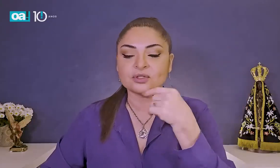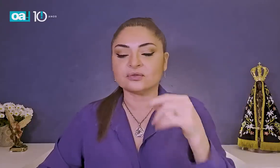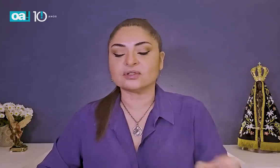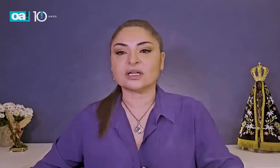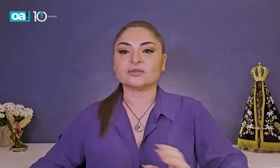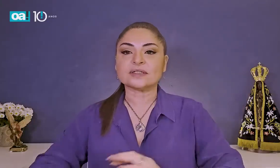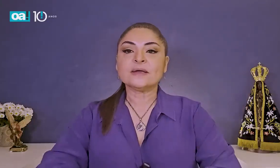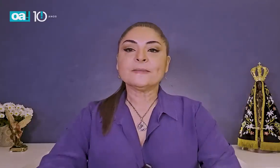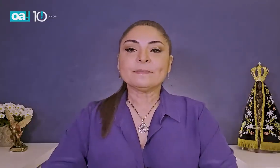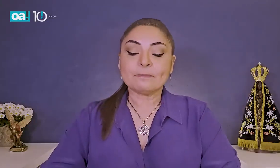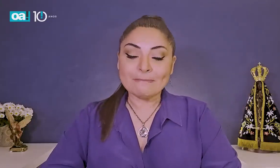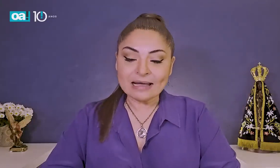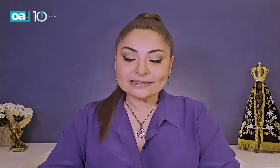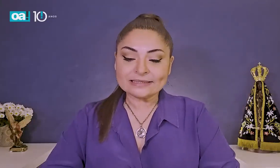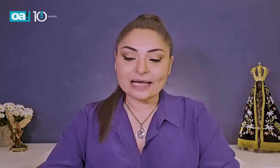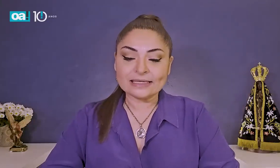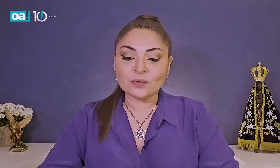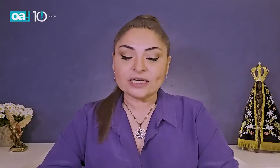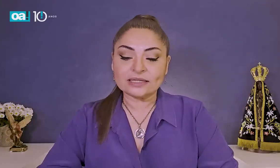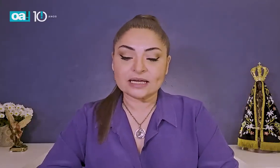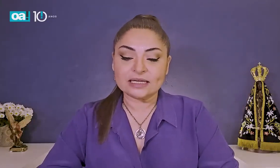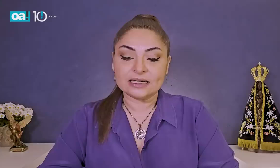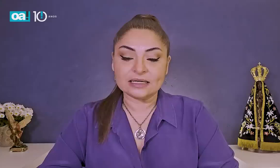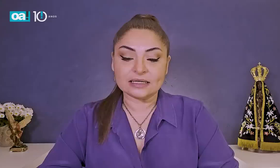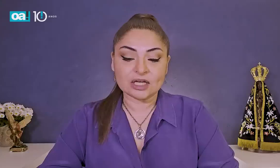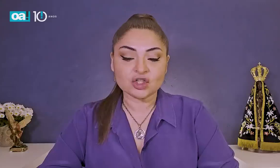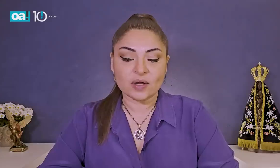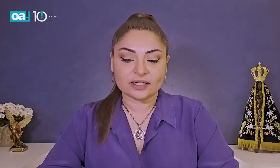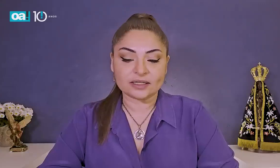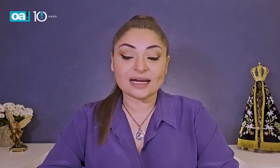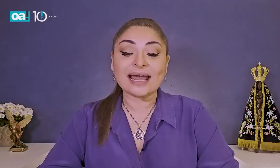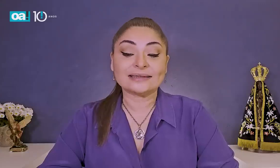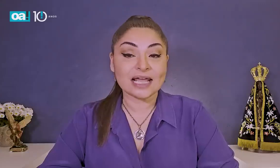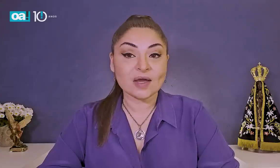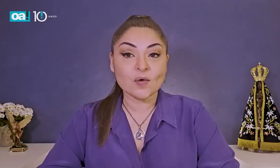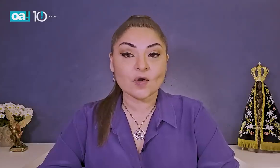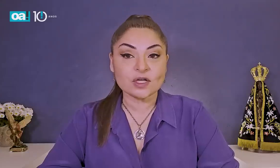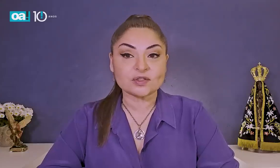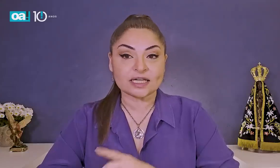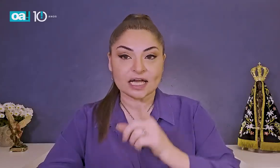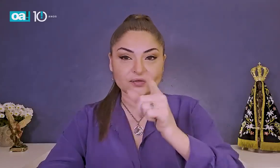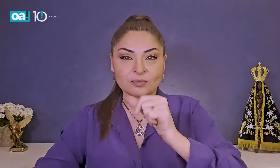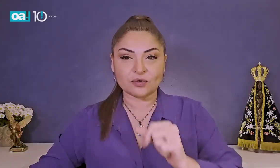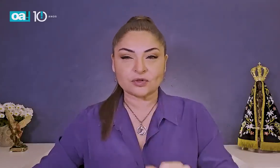bons vídeos dos senadores. Mas aqui o Kim Kataguiri questiona, cadê o nosso Senado? Vamos ver o vídeo